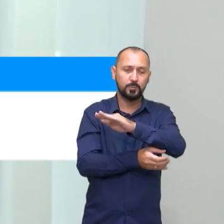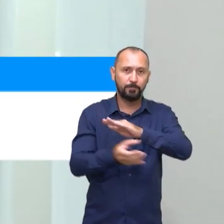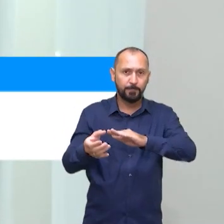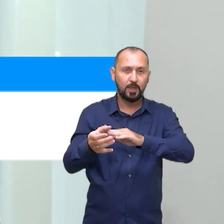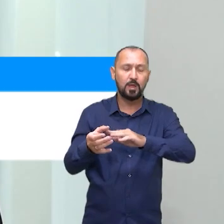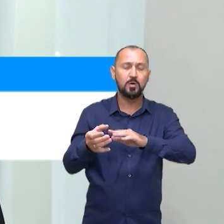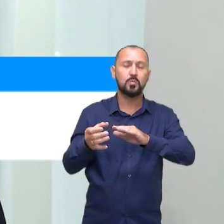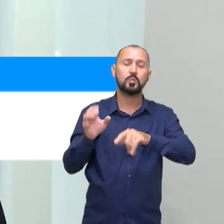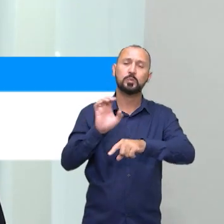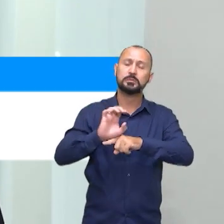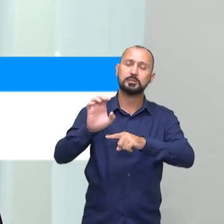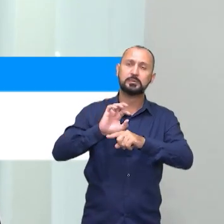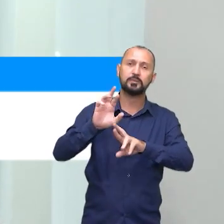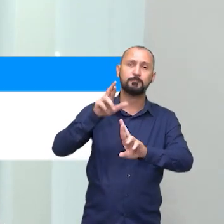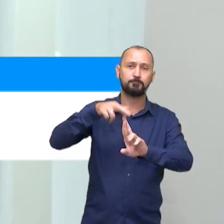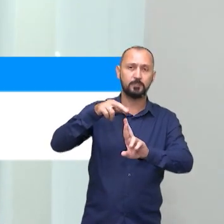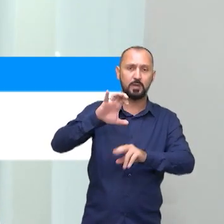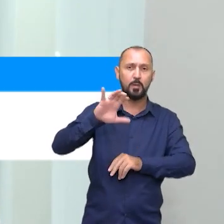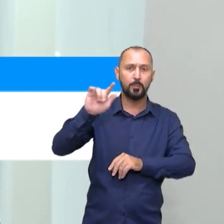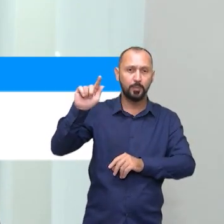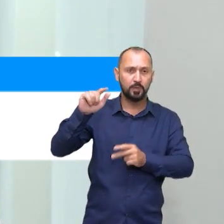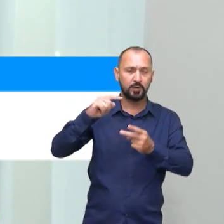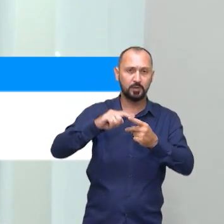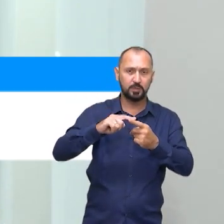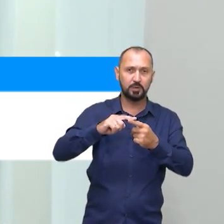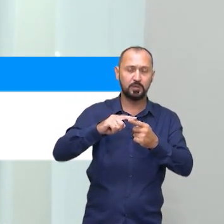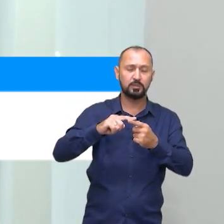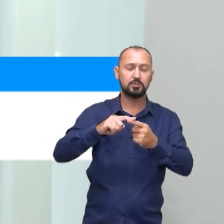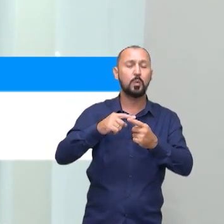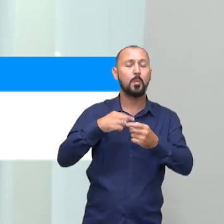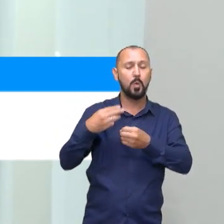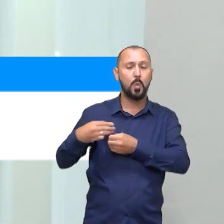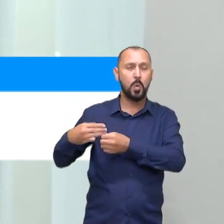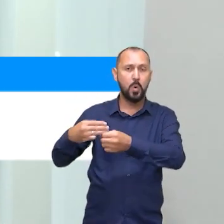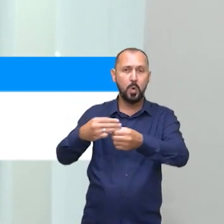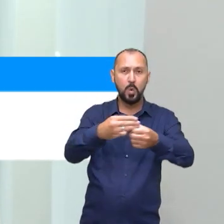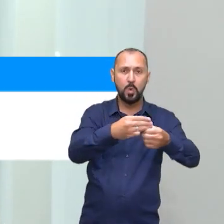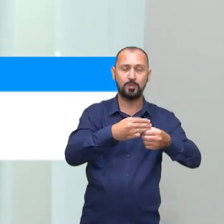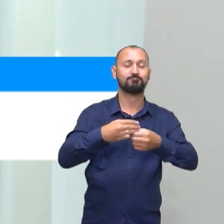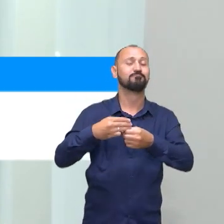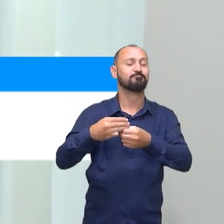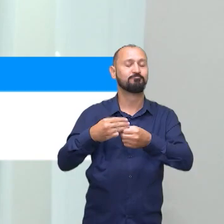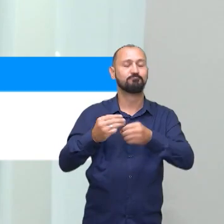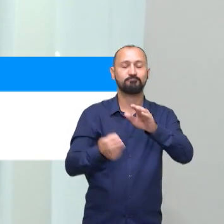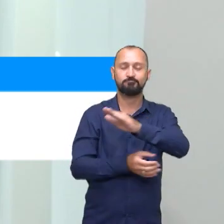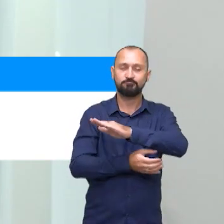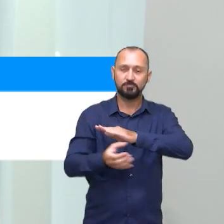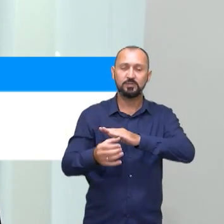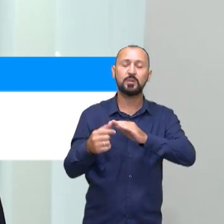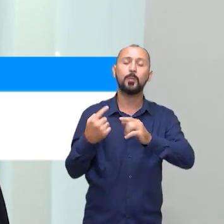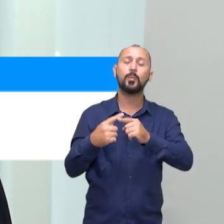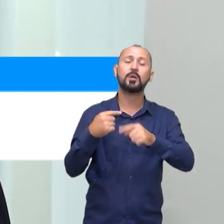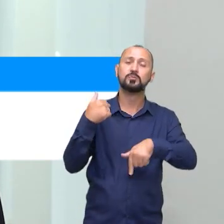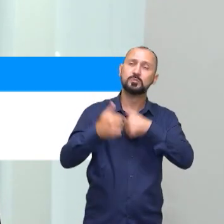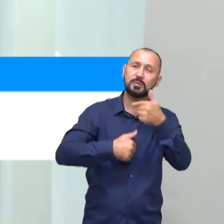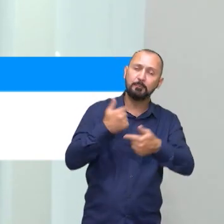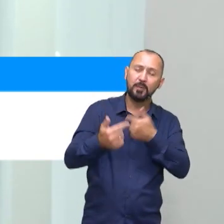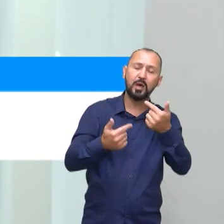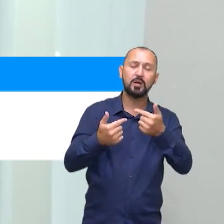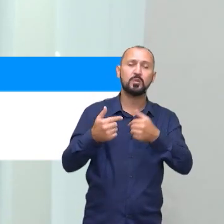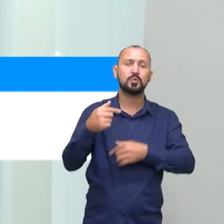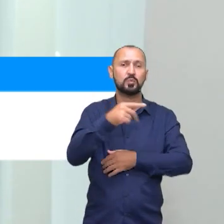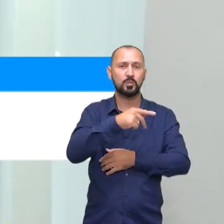do exemplo do Mato Grosso do Sul na área do saneamento. É um dos estados referência para o Brasil, tanto Campo Grande como a cidade do interior do